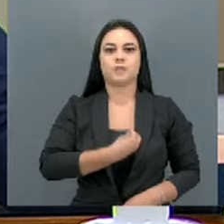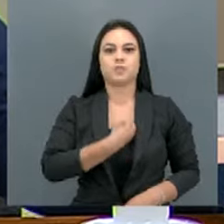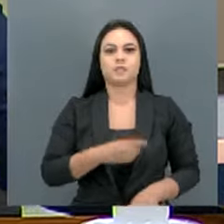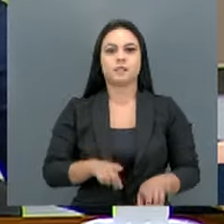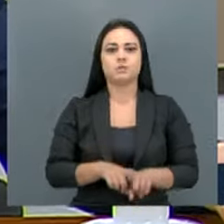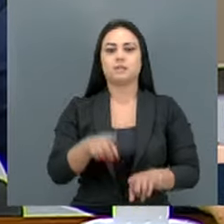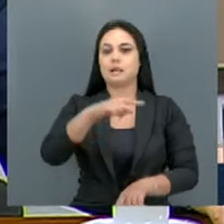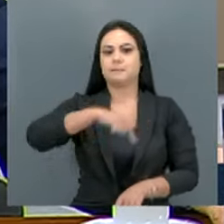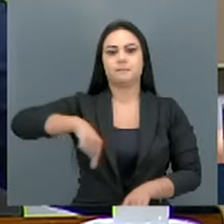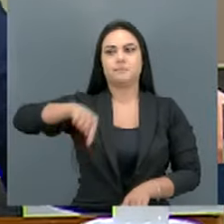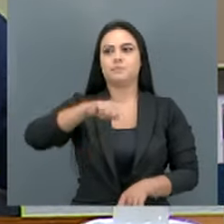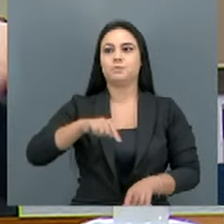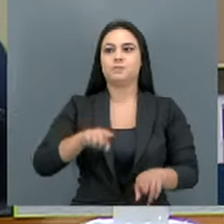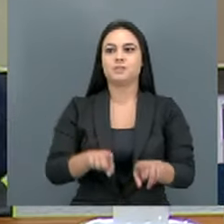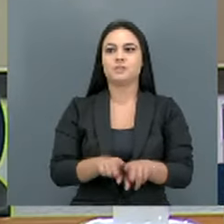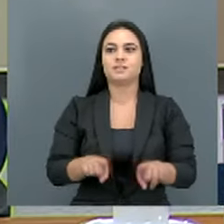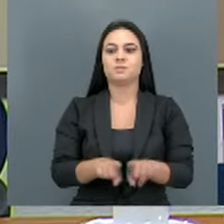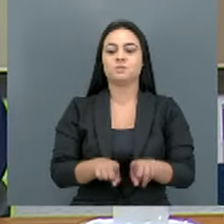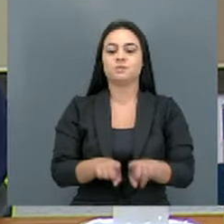jornalista